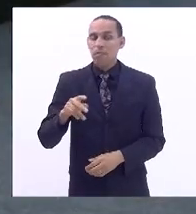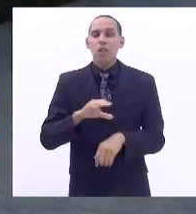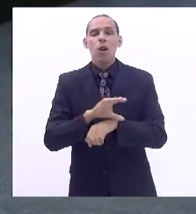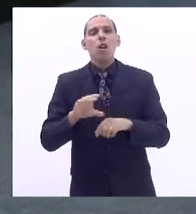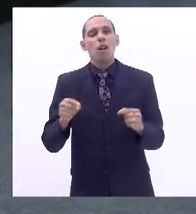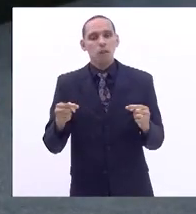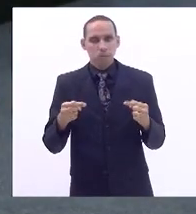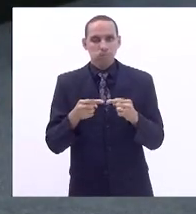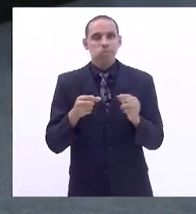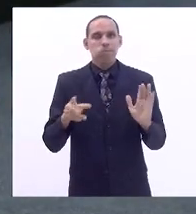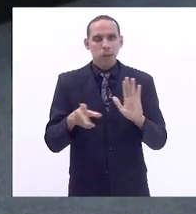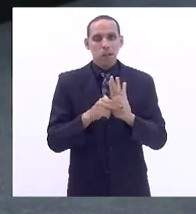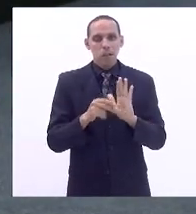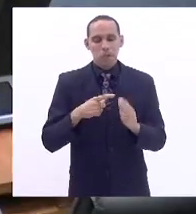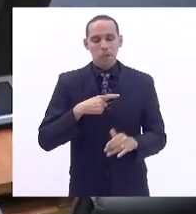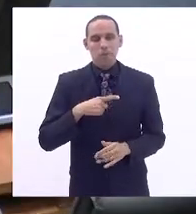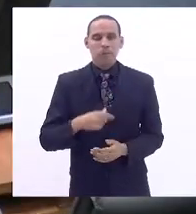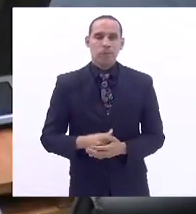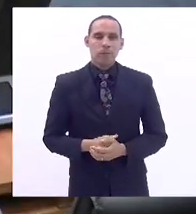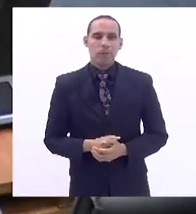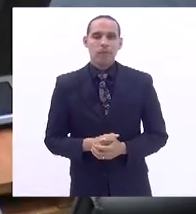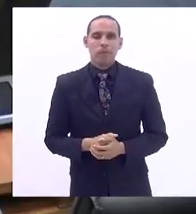com emenda